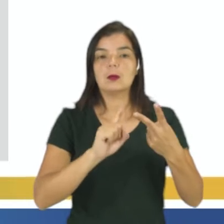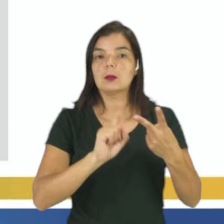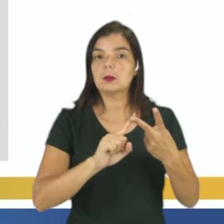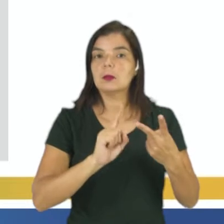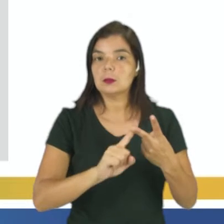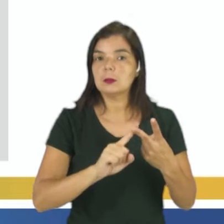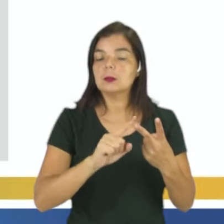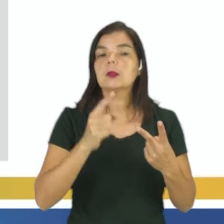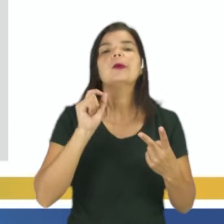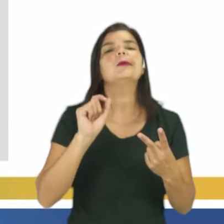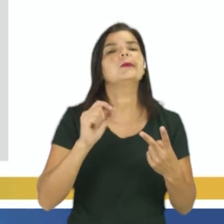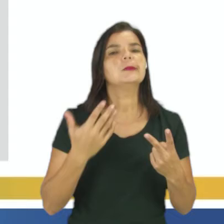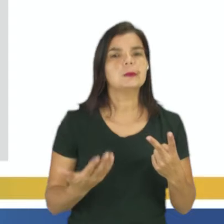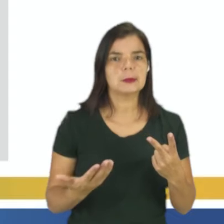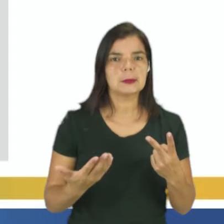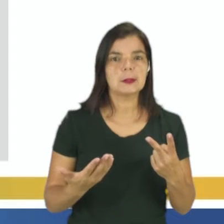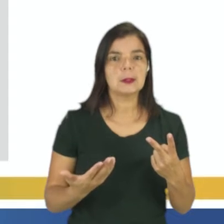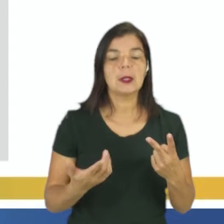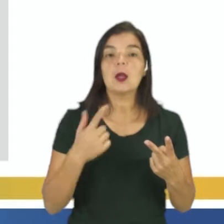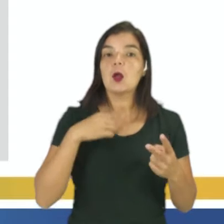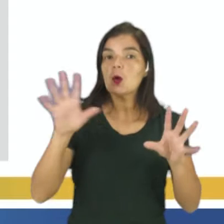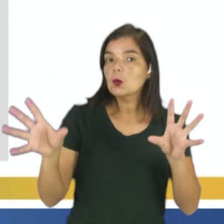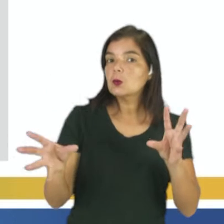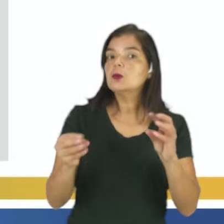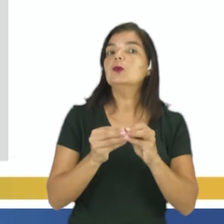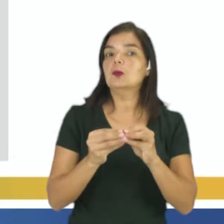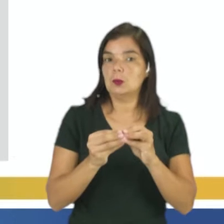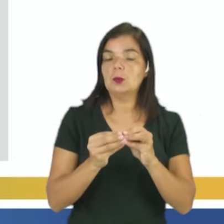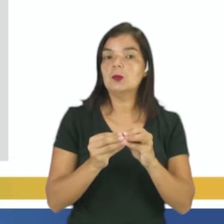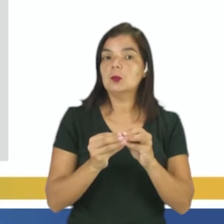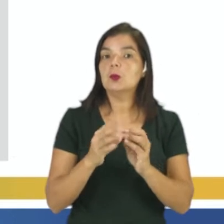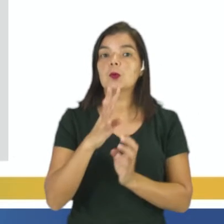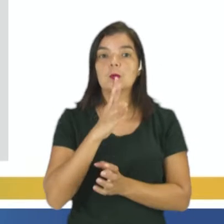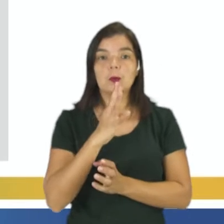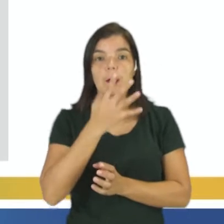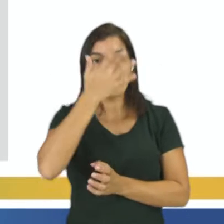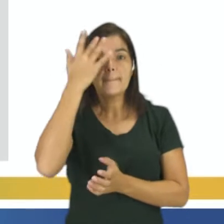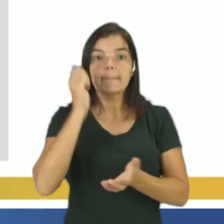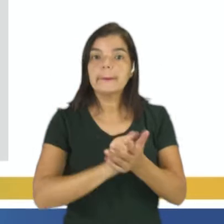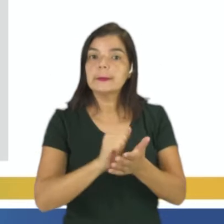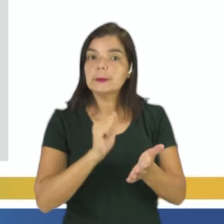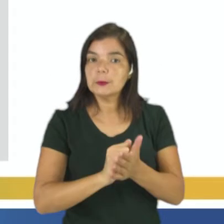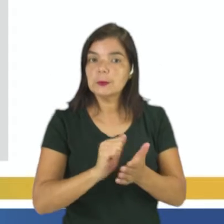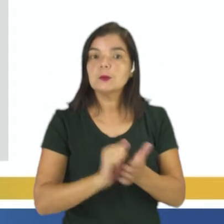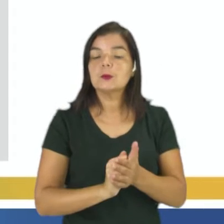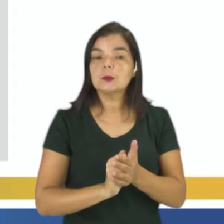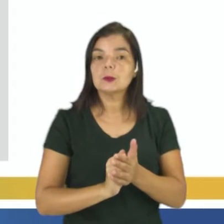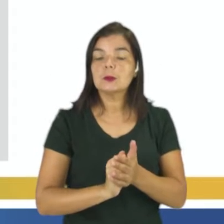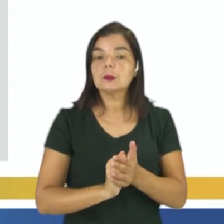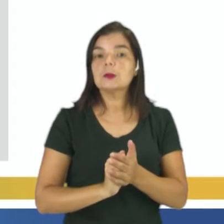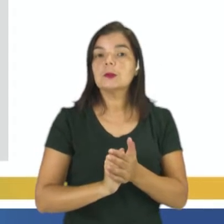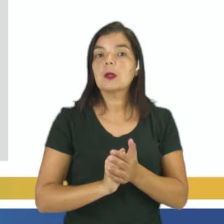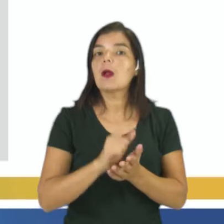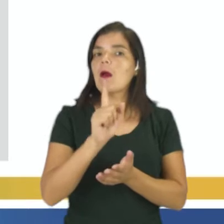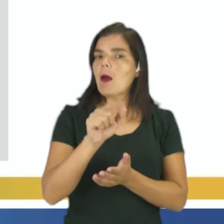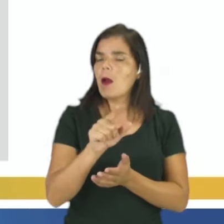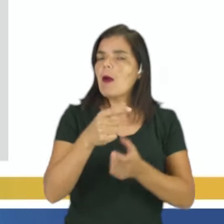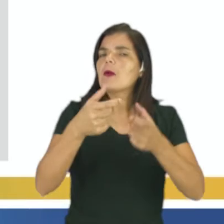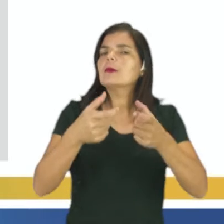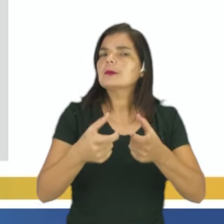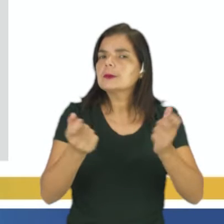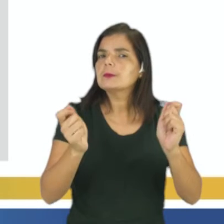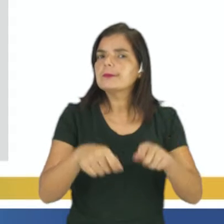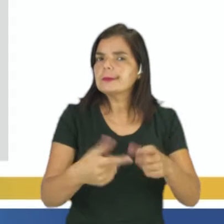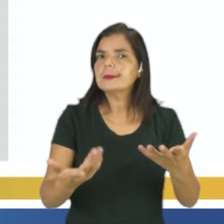segunda parte, o resenhista, como é conhecido quem escreve resenhas, né, é onde